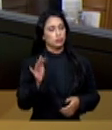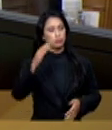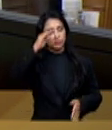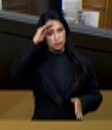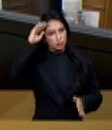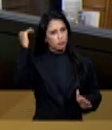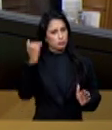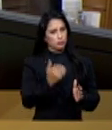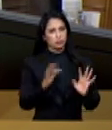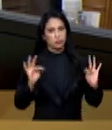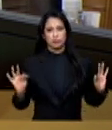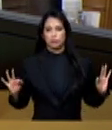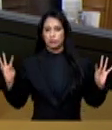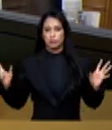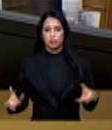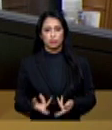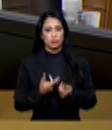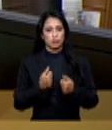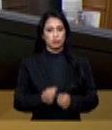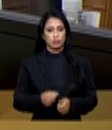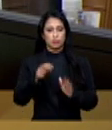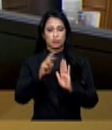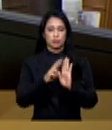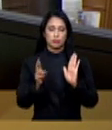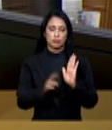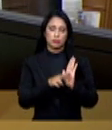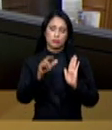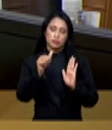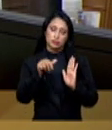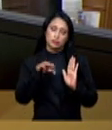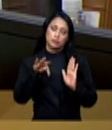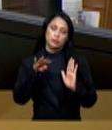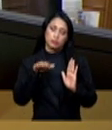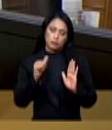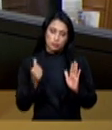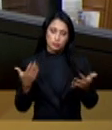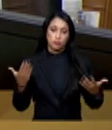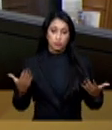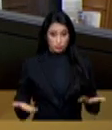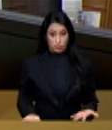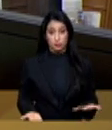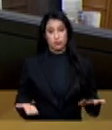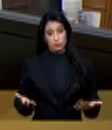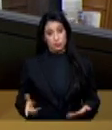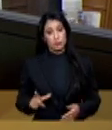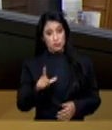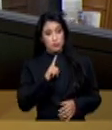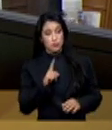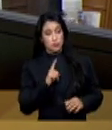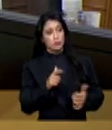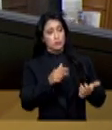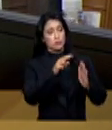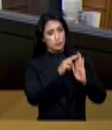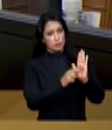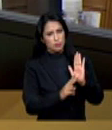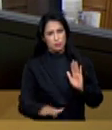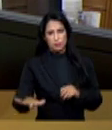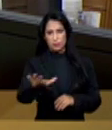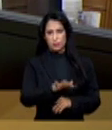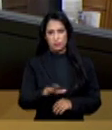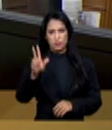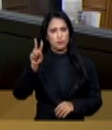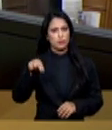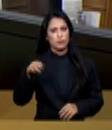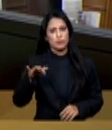obediência integral dessas regras da Ana da agência reguladora que é elaboração de normas gerais